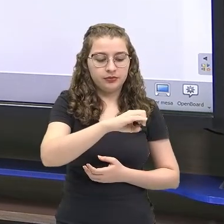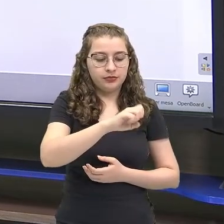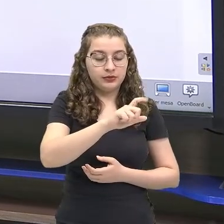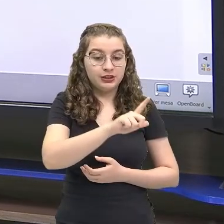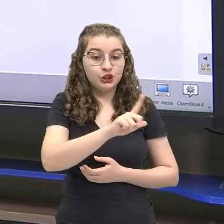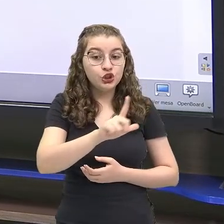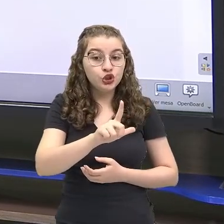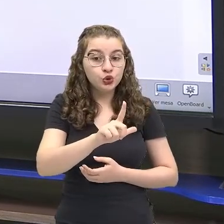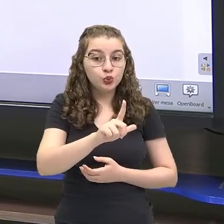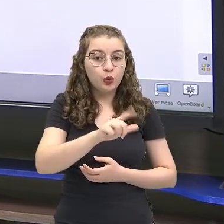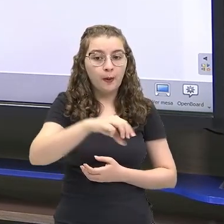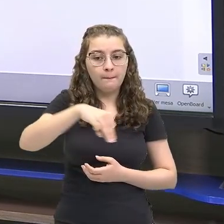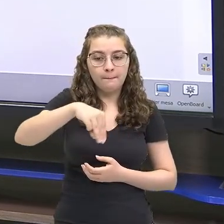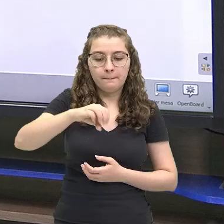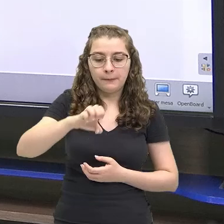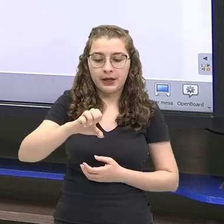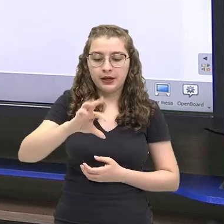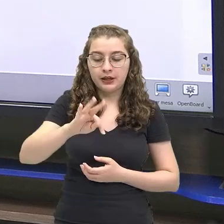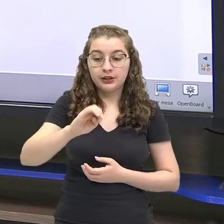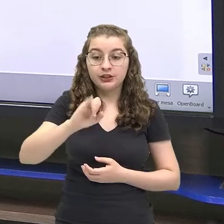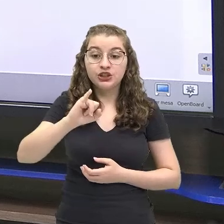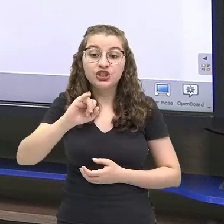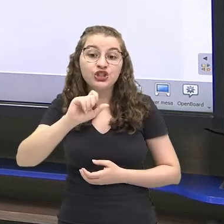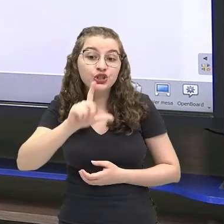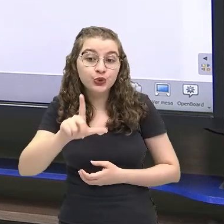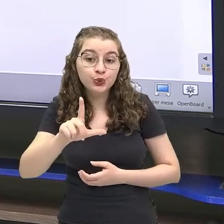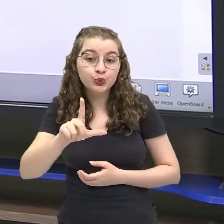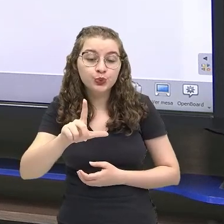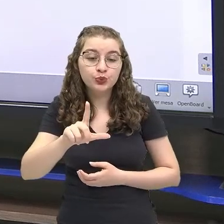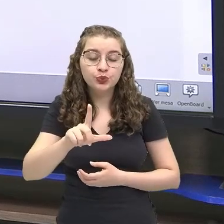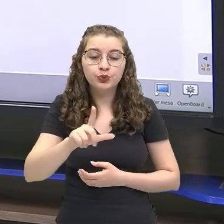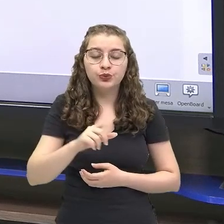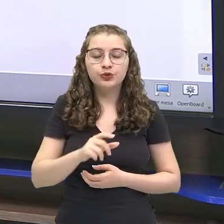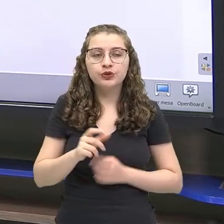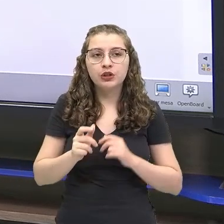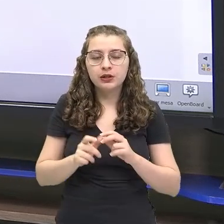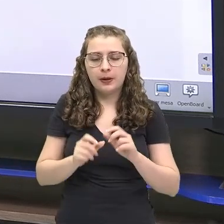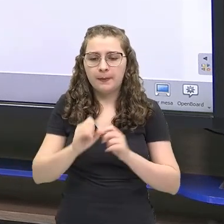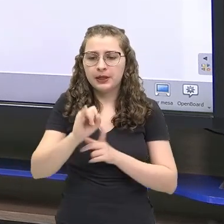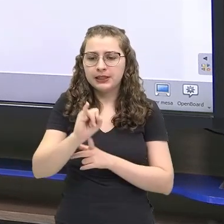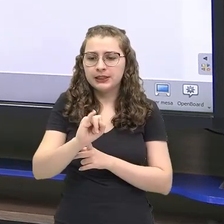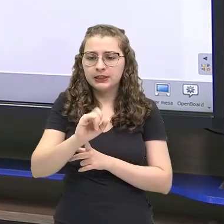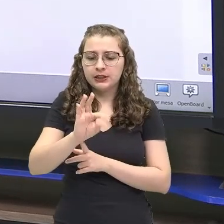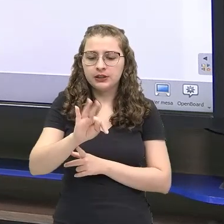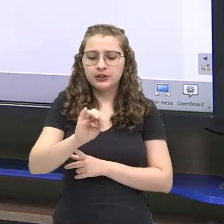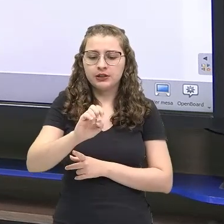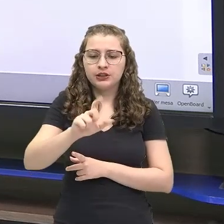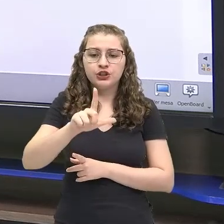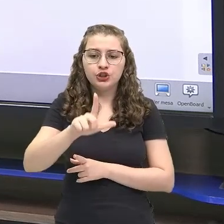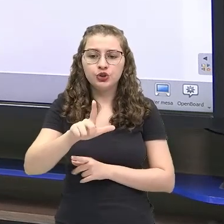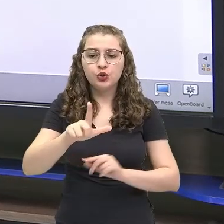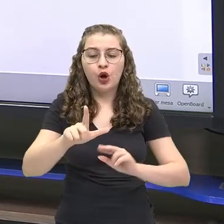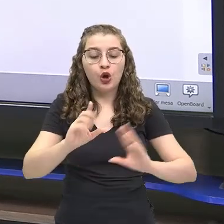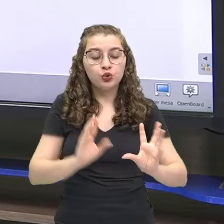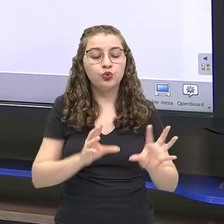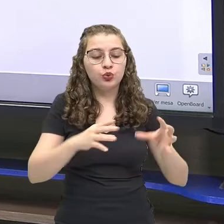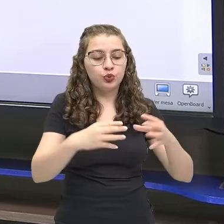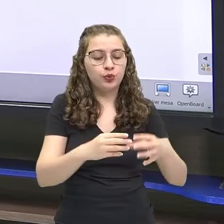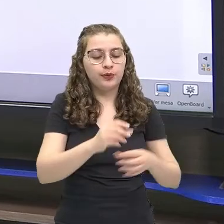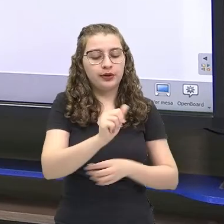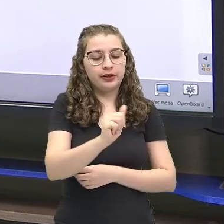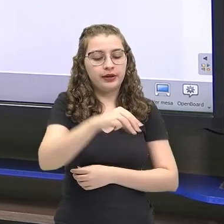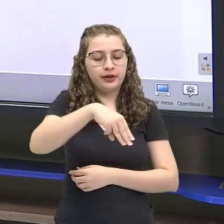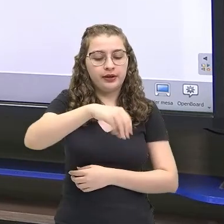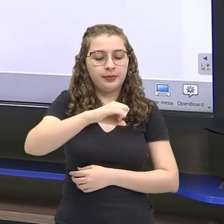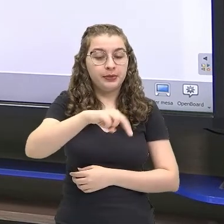amina. Então, etil, fenil, amina. Só da gente ouvir, a gente sabe que é amina. Na amina não